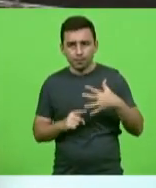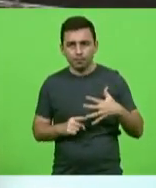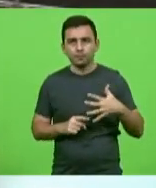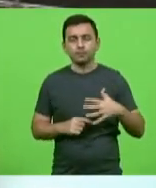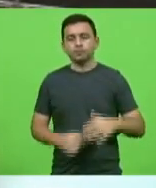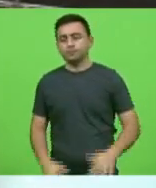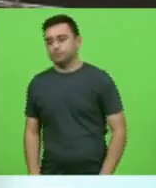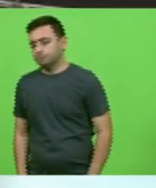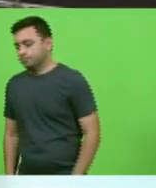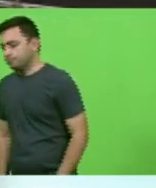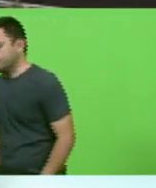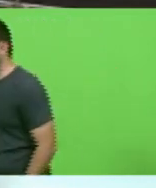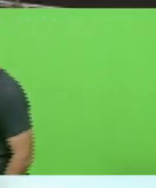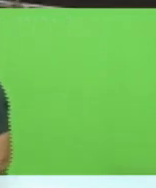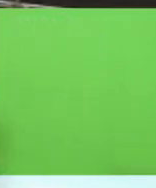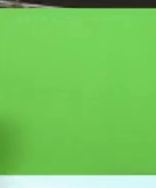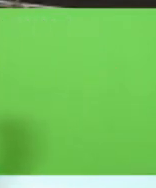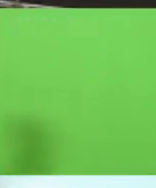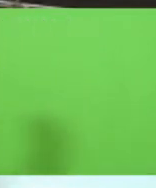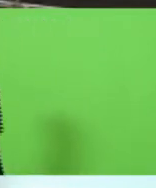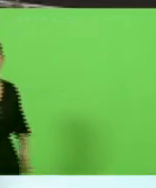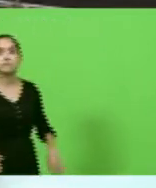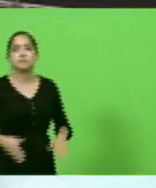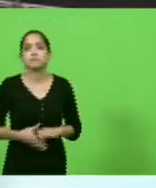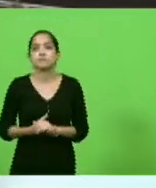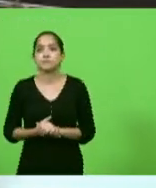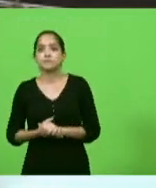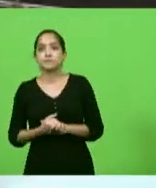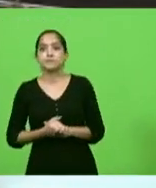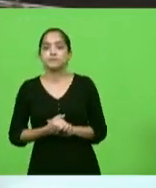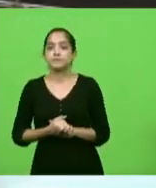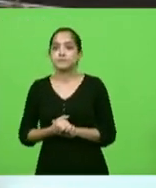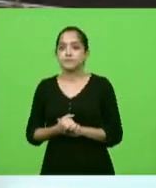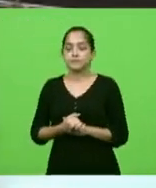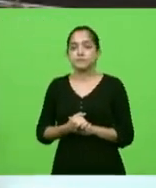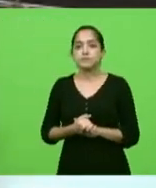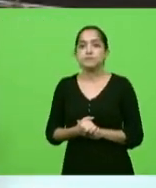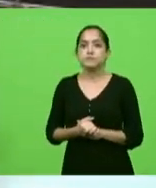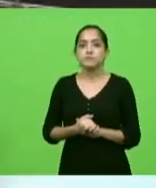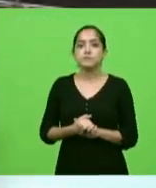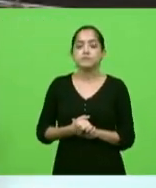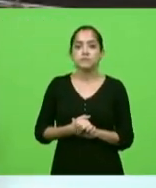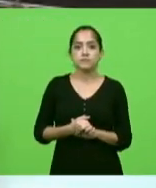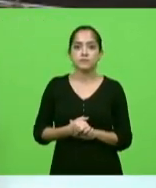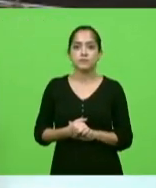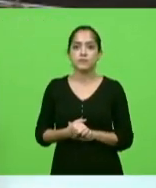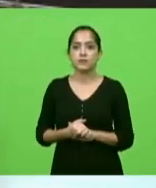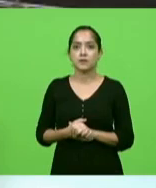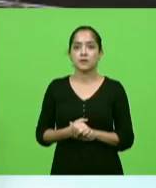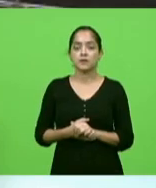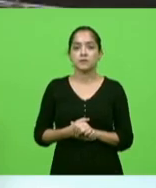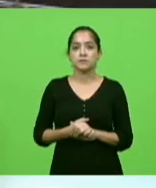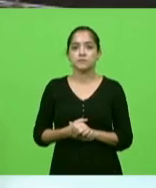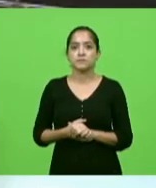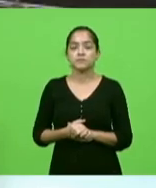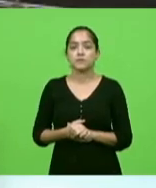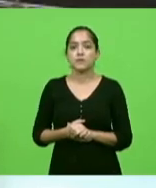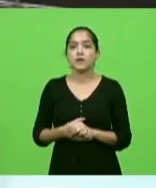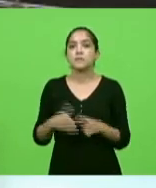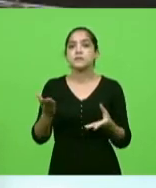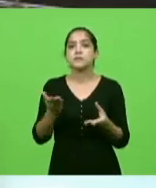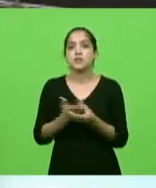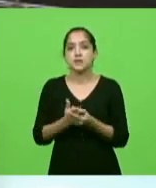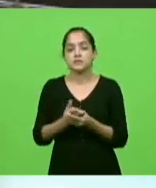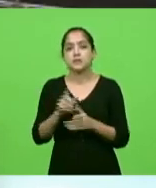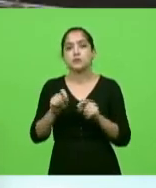supervenientes colacionados pela defesa e outro de ciência deste jogador entendo que a presente ação